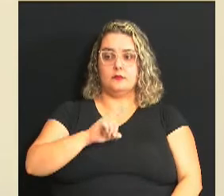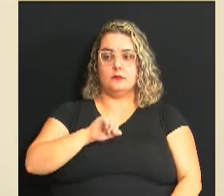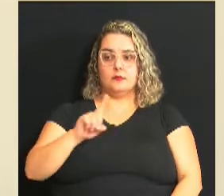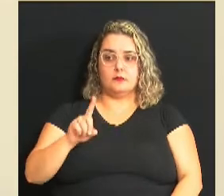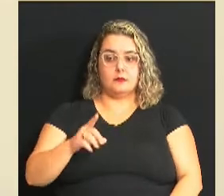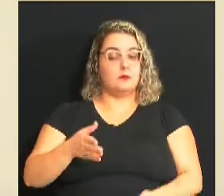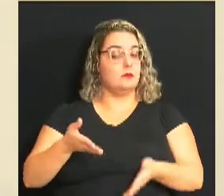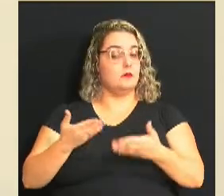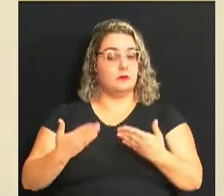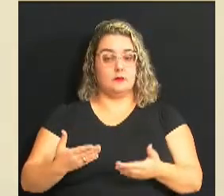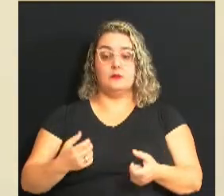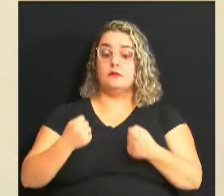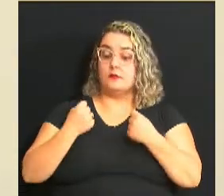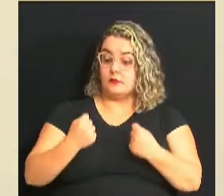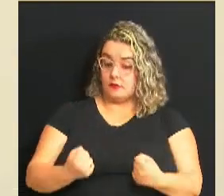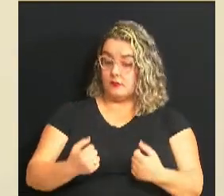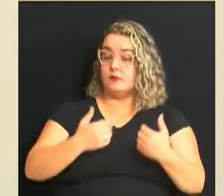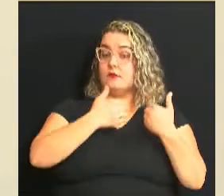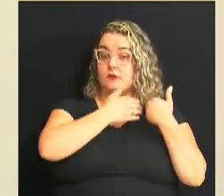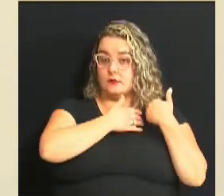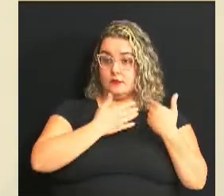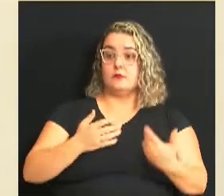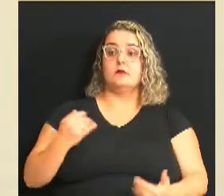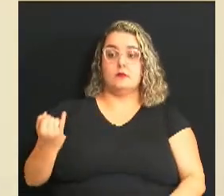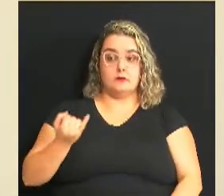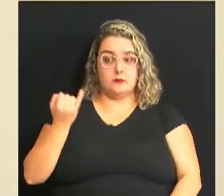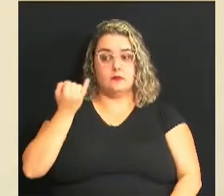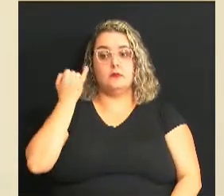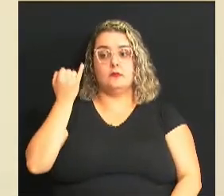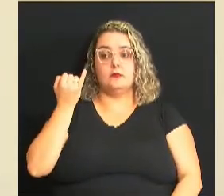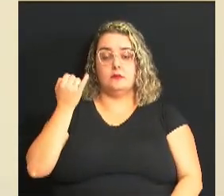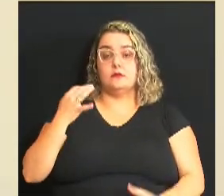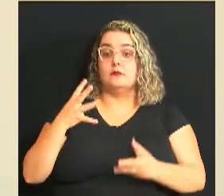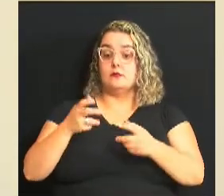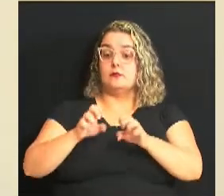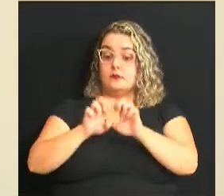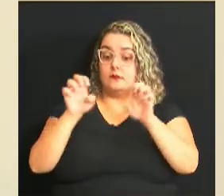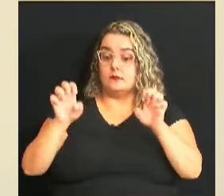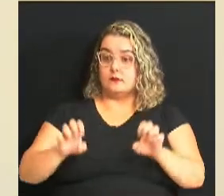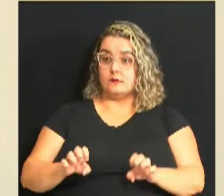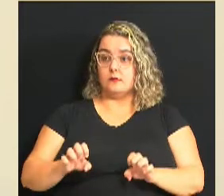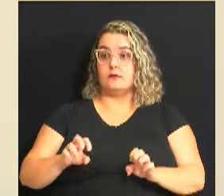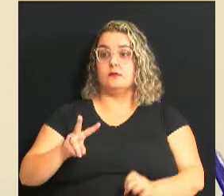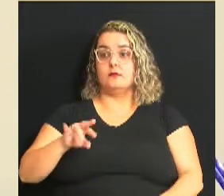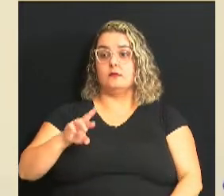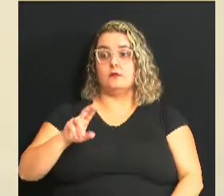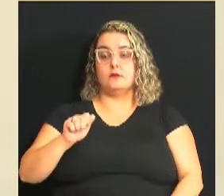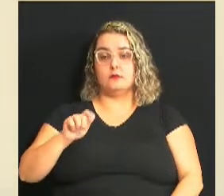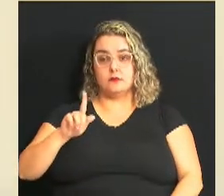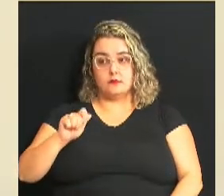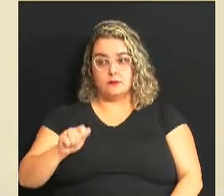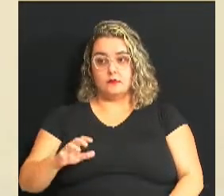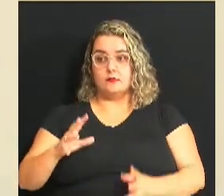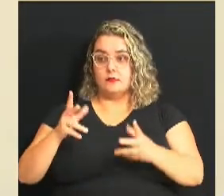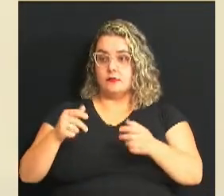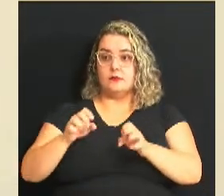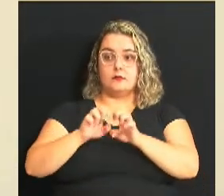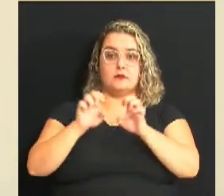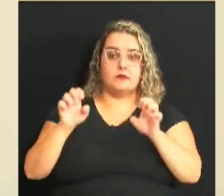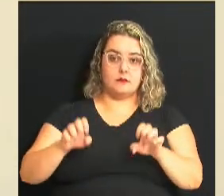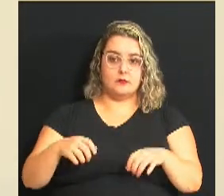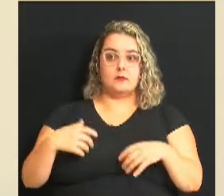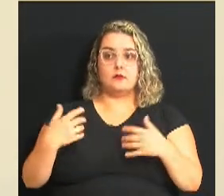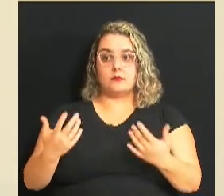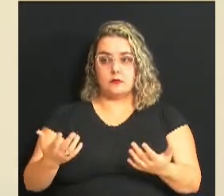gente entende que ela é importante, de toda a estruturação da Virada, todas as estruturas, e a